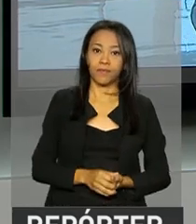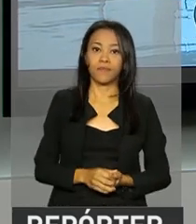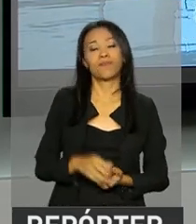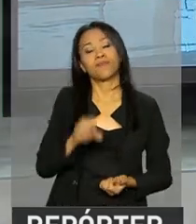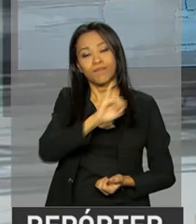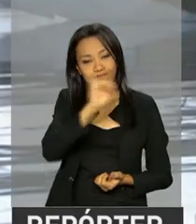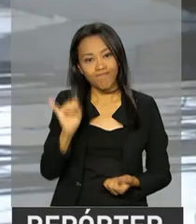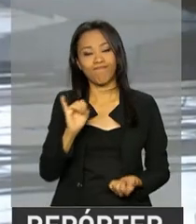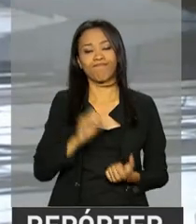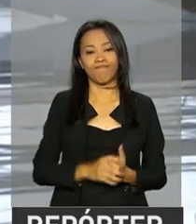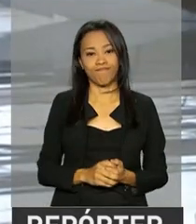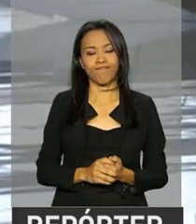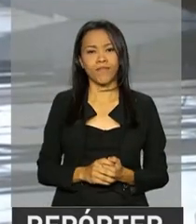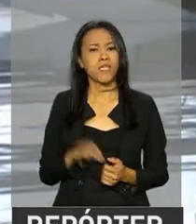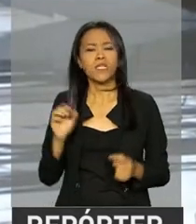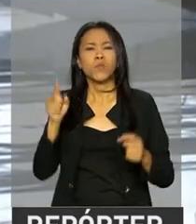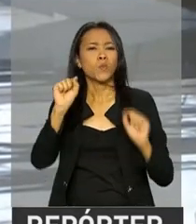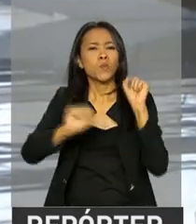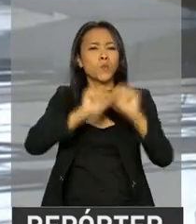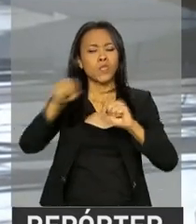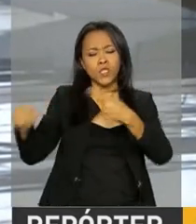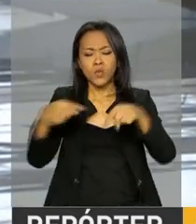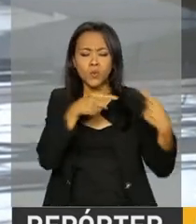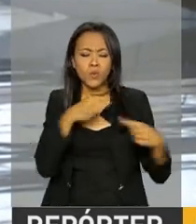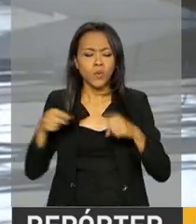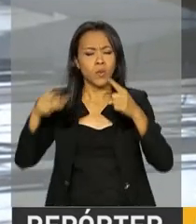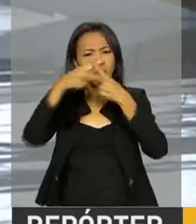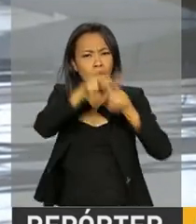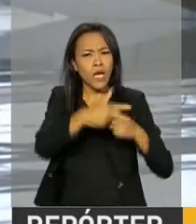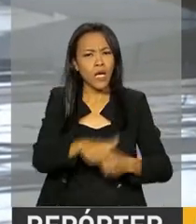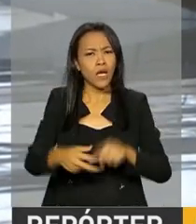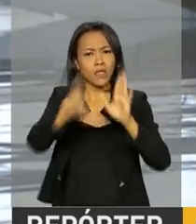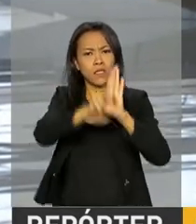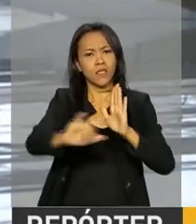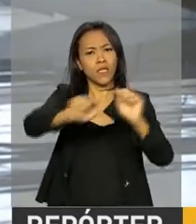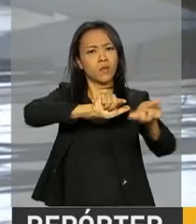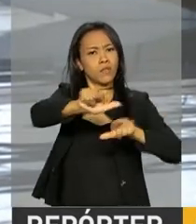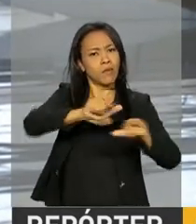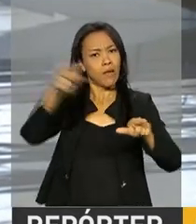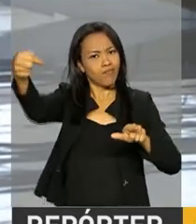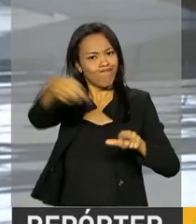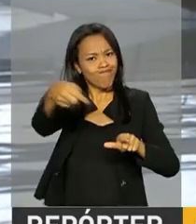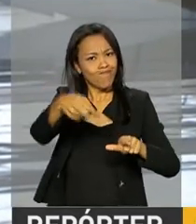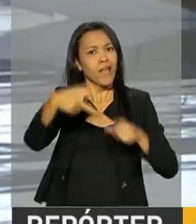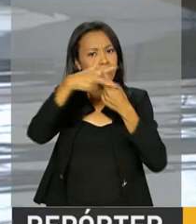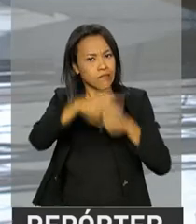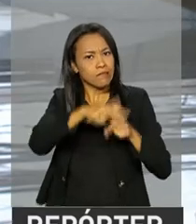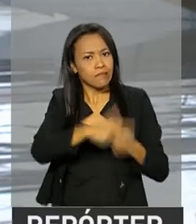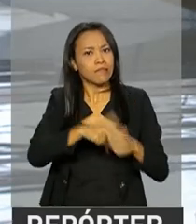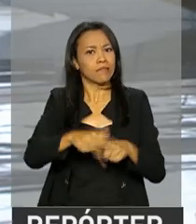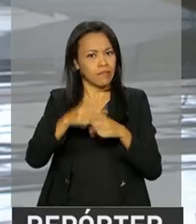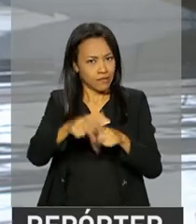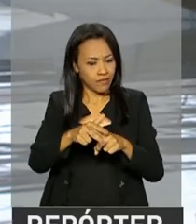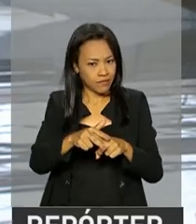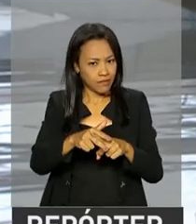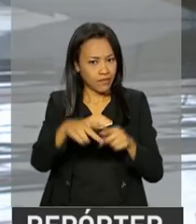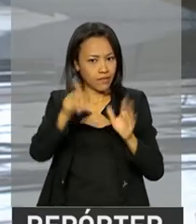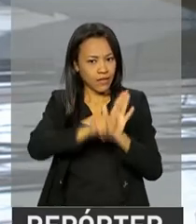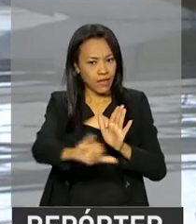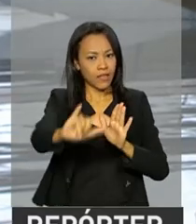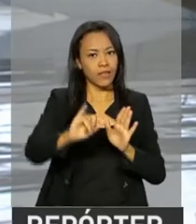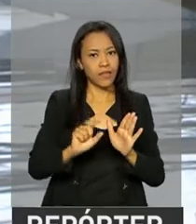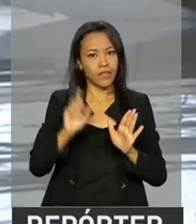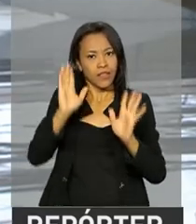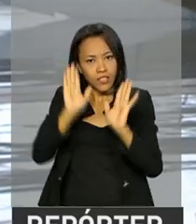Leandro Olha só as discussões sobre essa modernização da legislação trabalhista essa atualização da legislação trabalhista